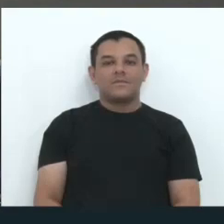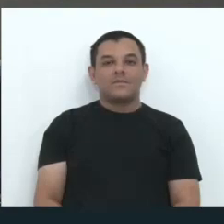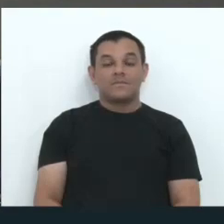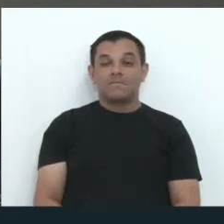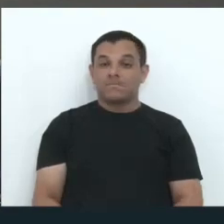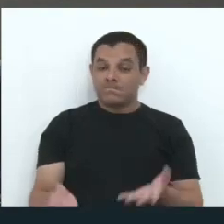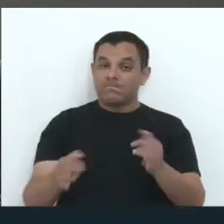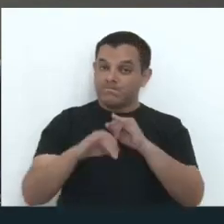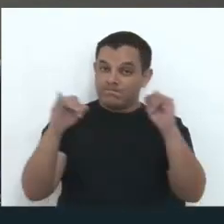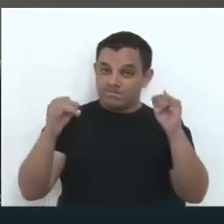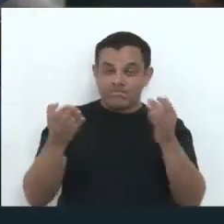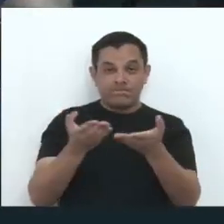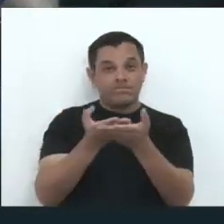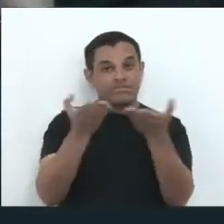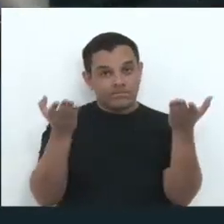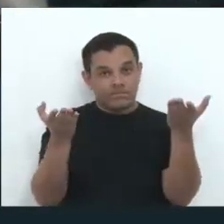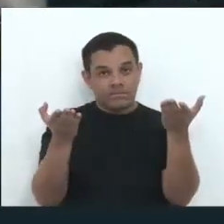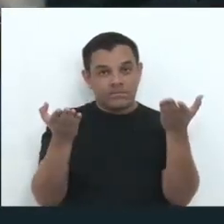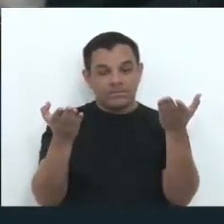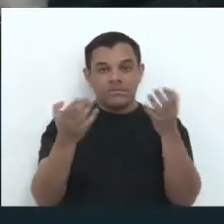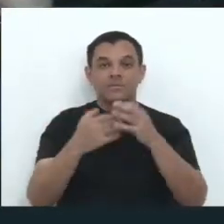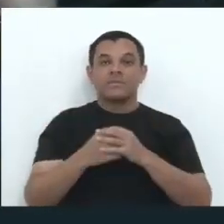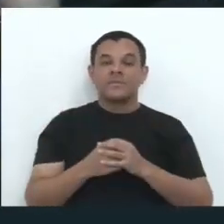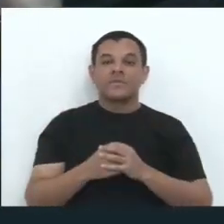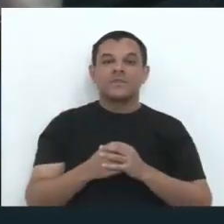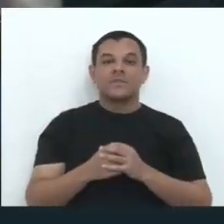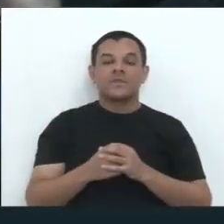Informo aos senhores edis.